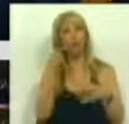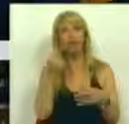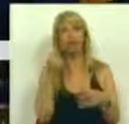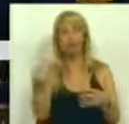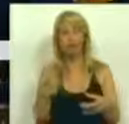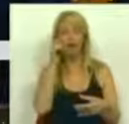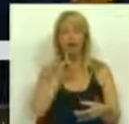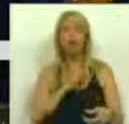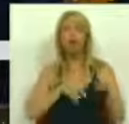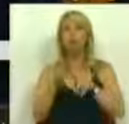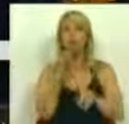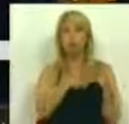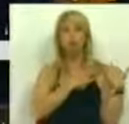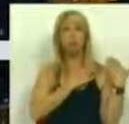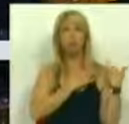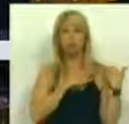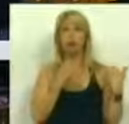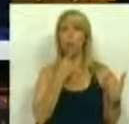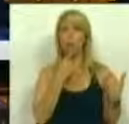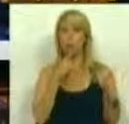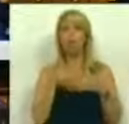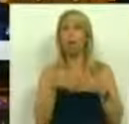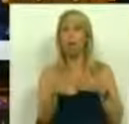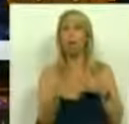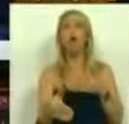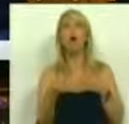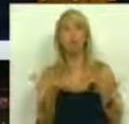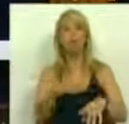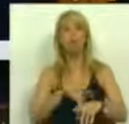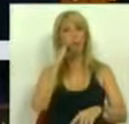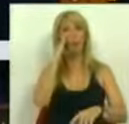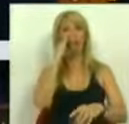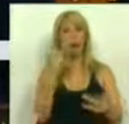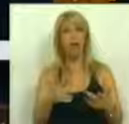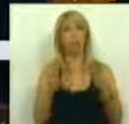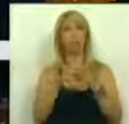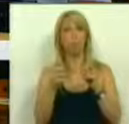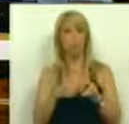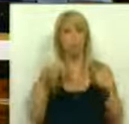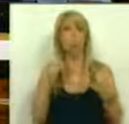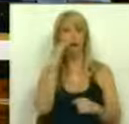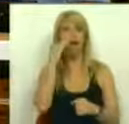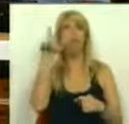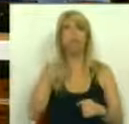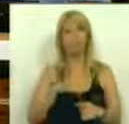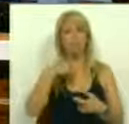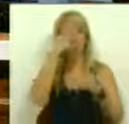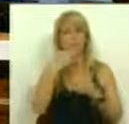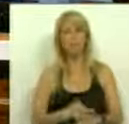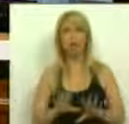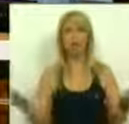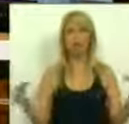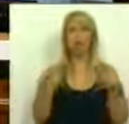temos aqui uma grande responsabilidade pela frente. O momento é grave, o problema é sério, mas estou certo todos juntos, cada um com as suas ideias e